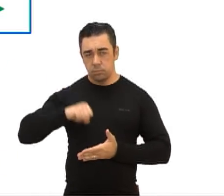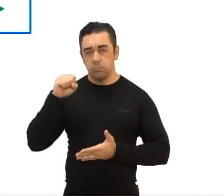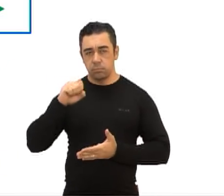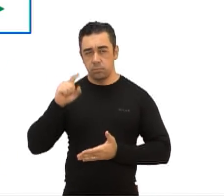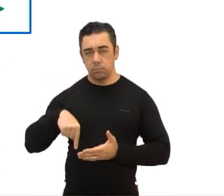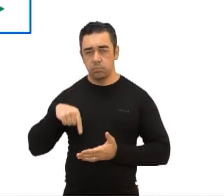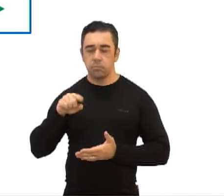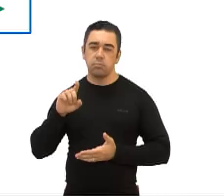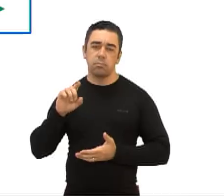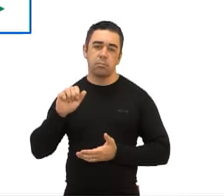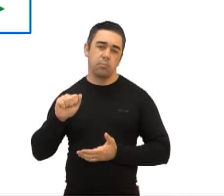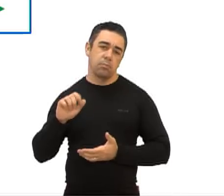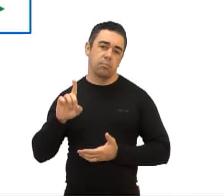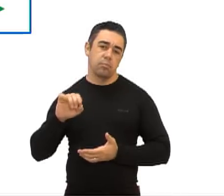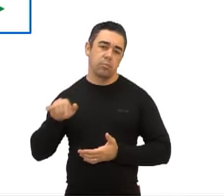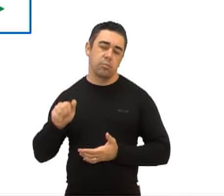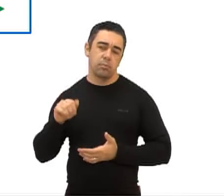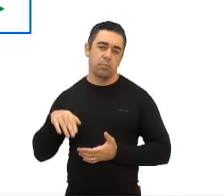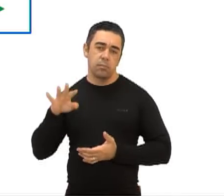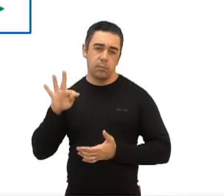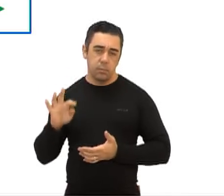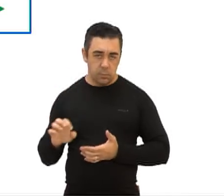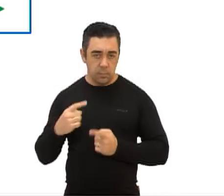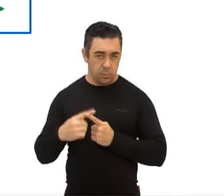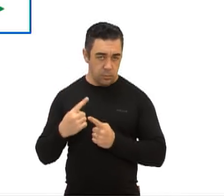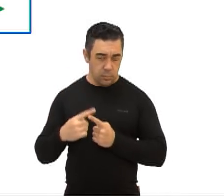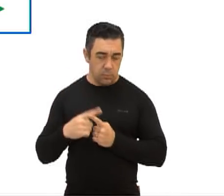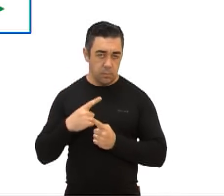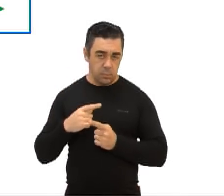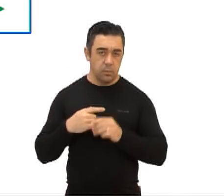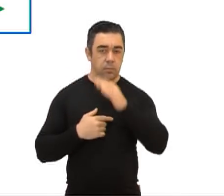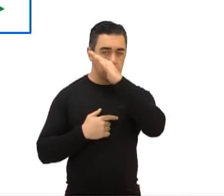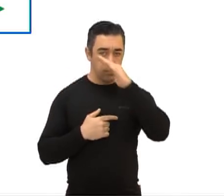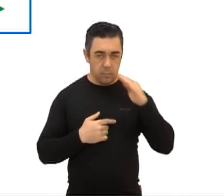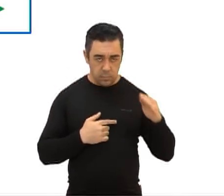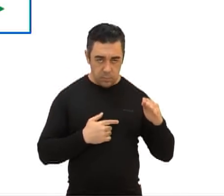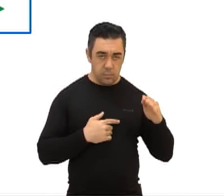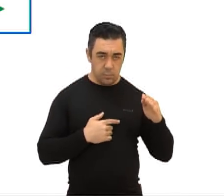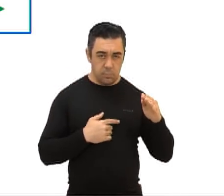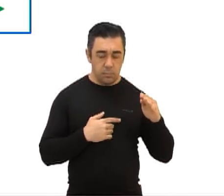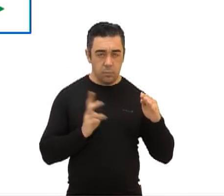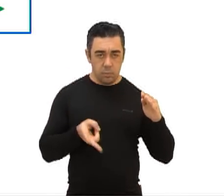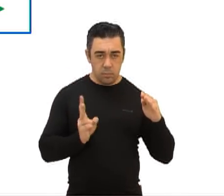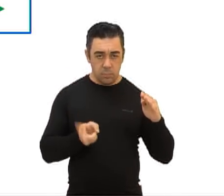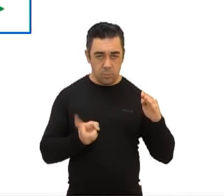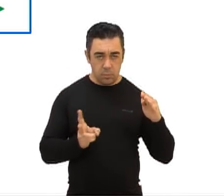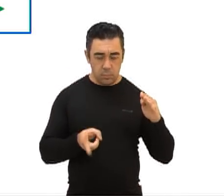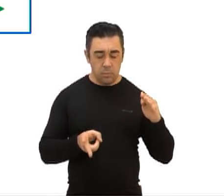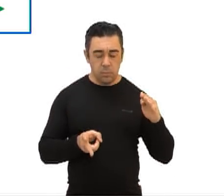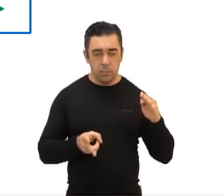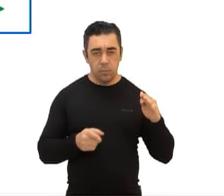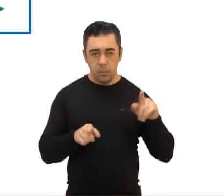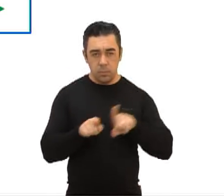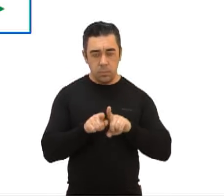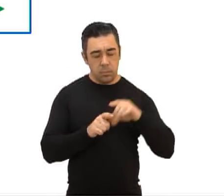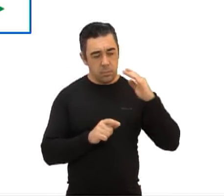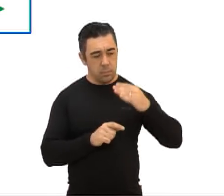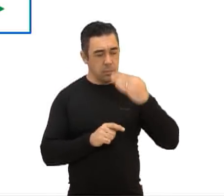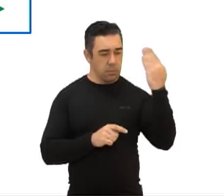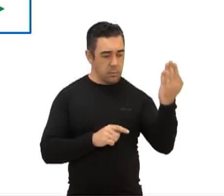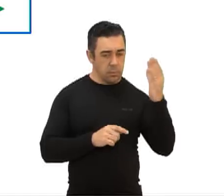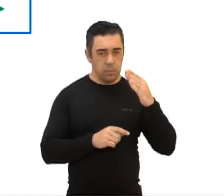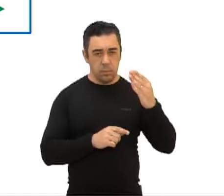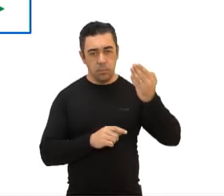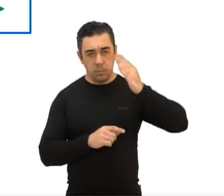são adjacentes porque eles apresentam um lado em comum e estão lado a lado. E tem o